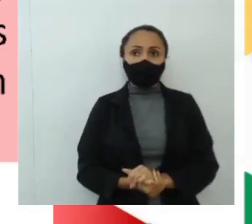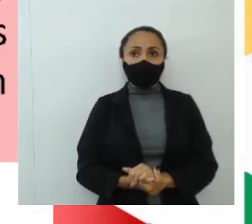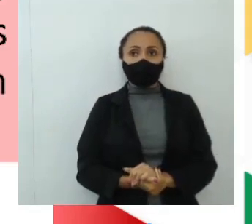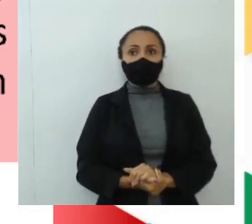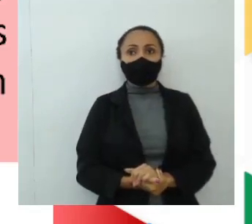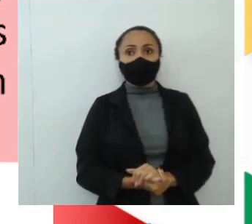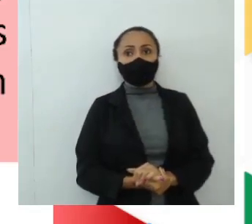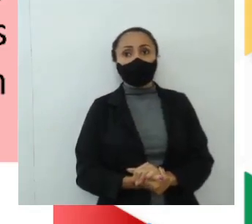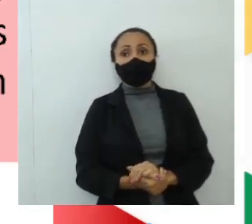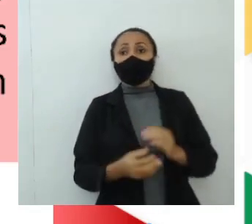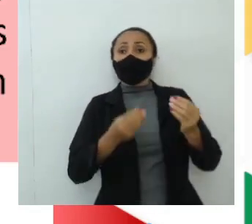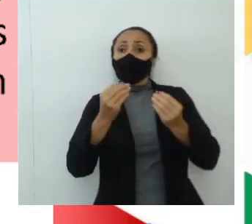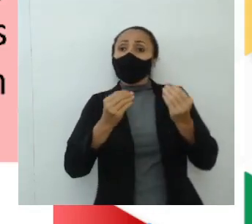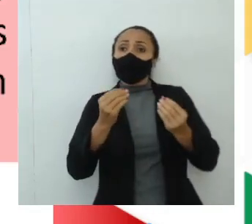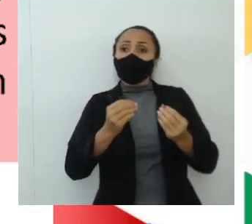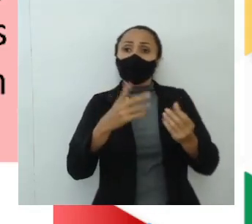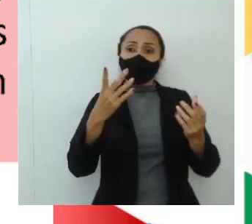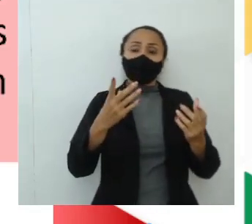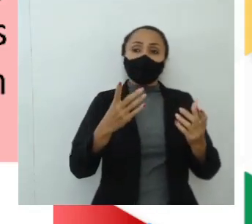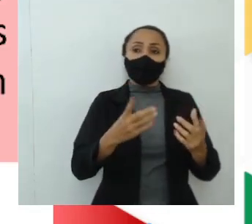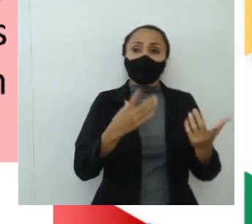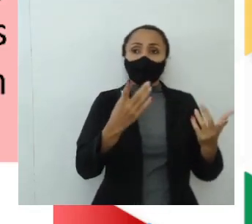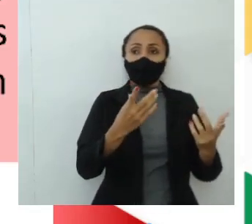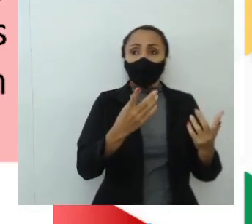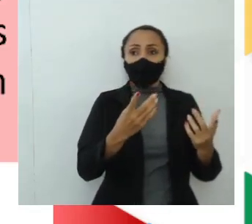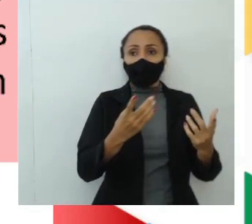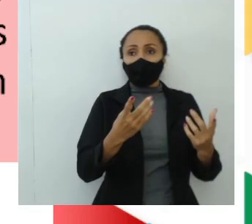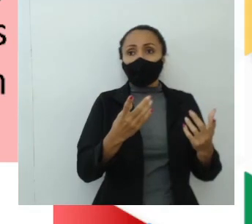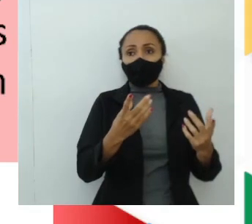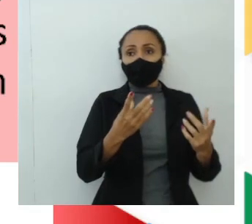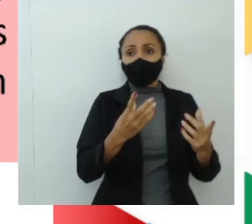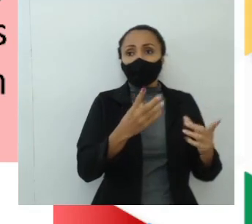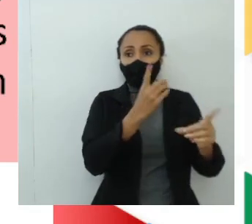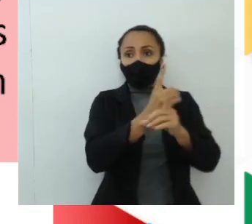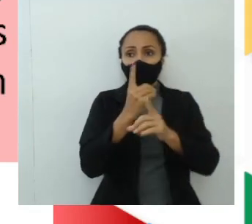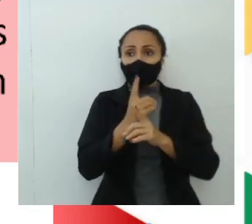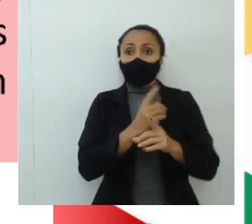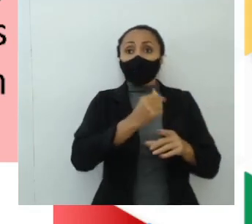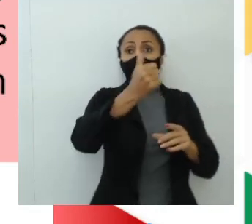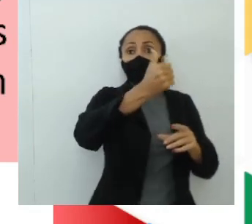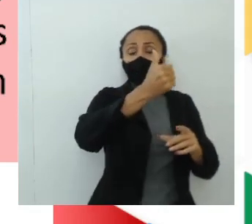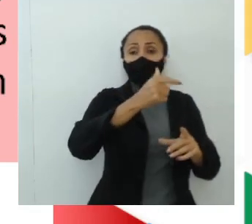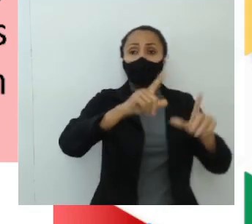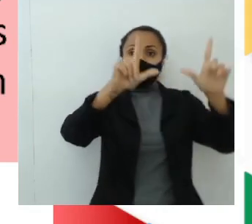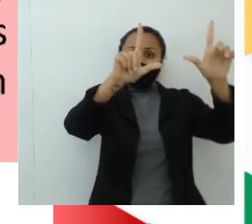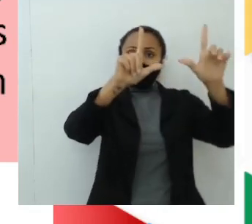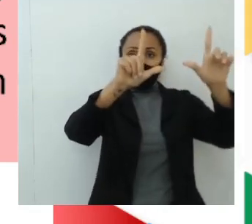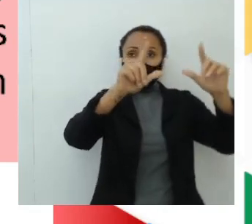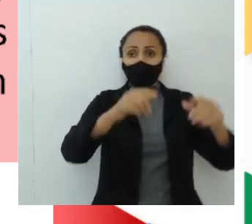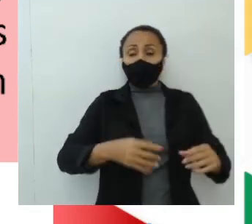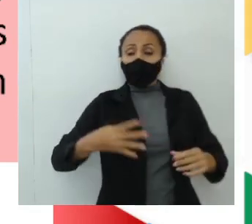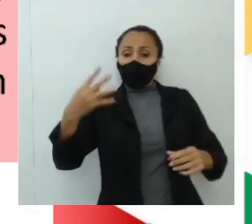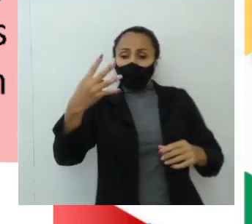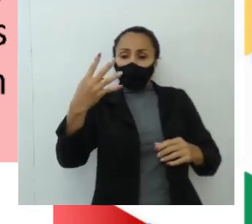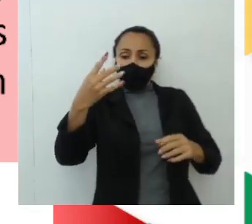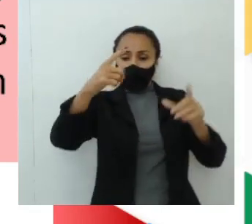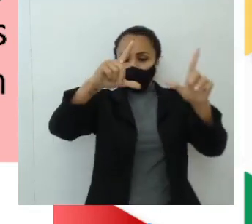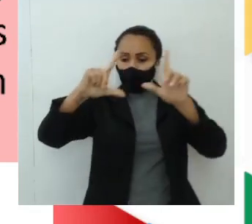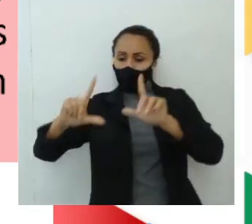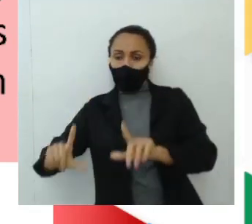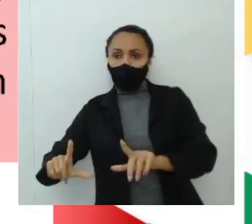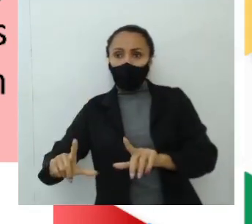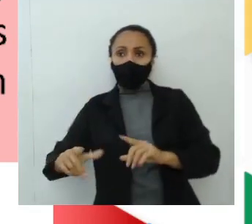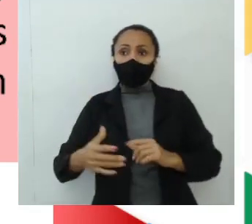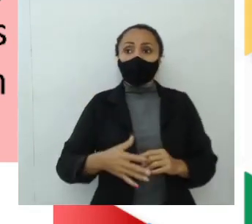descrever? Como o polígono original está no primeiro quadrante, a figura obtida no quarto quadrante, o